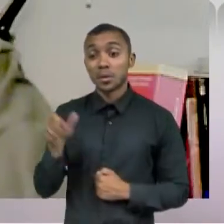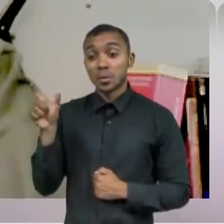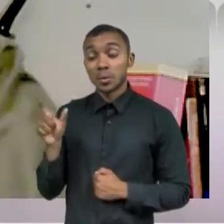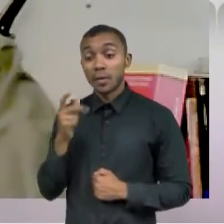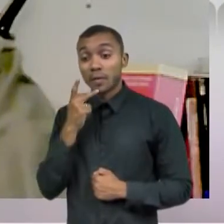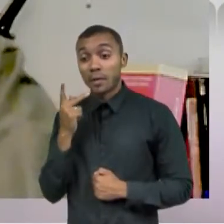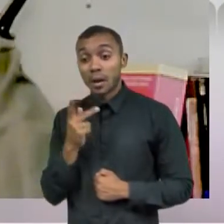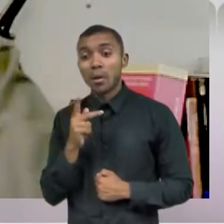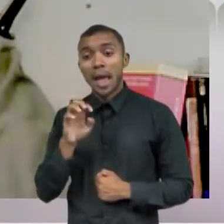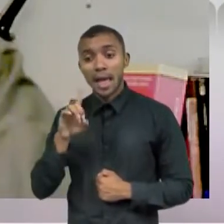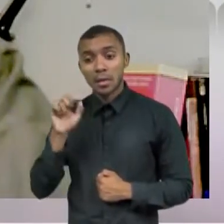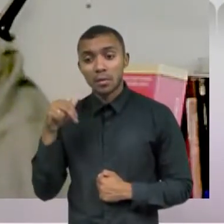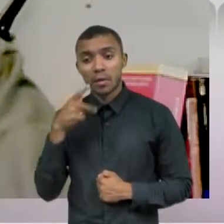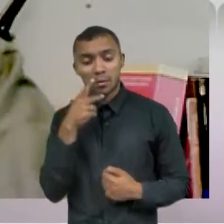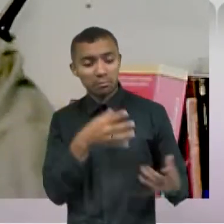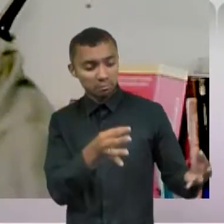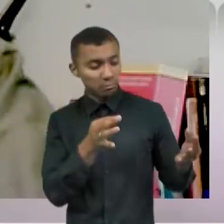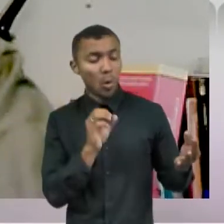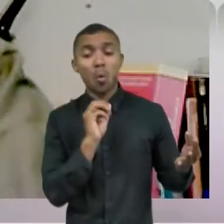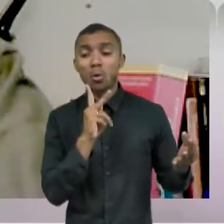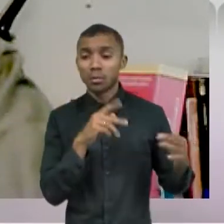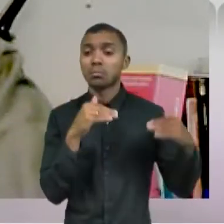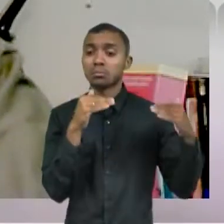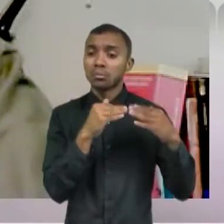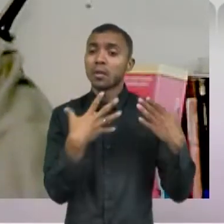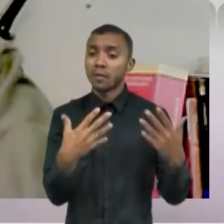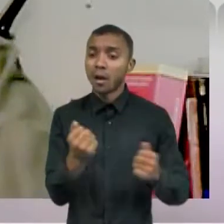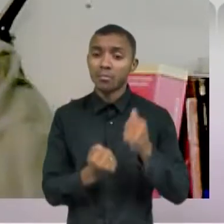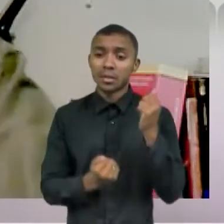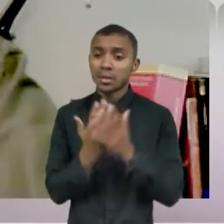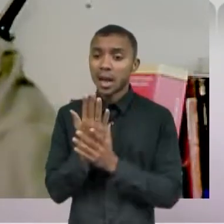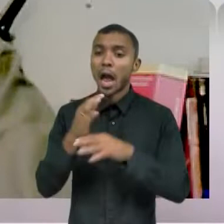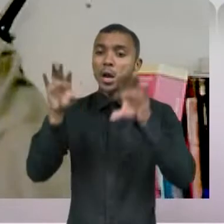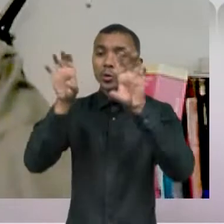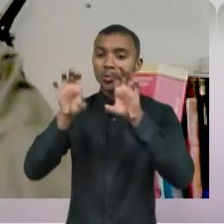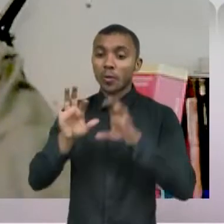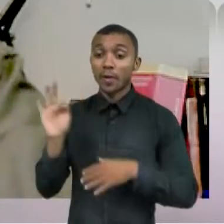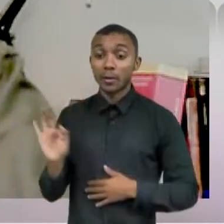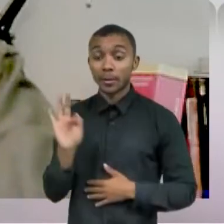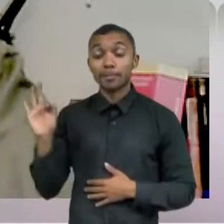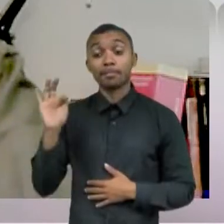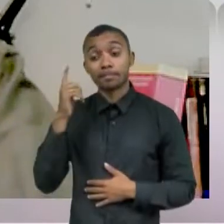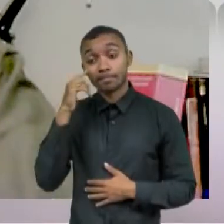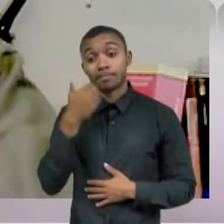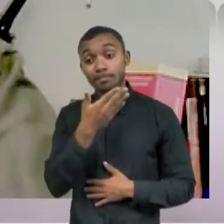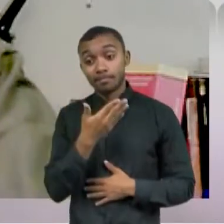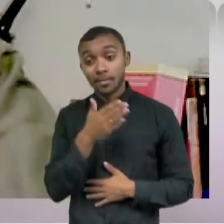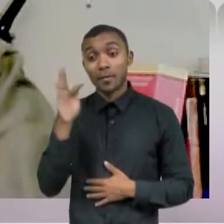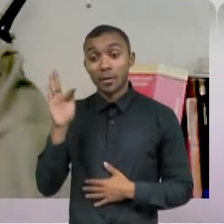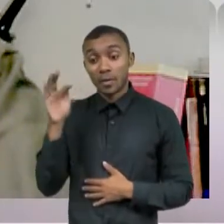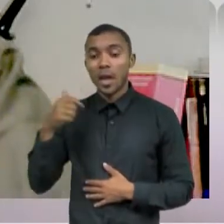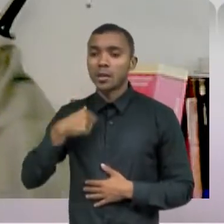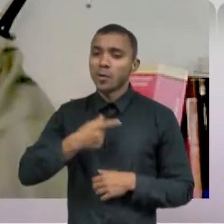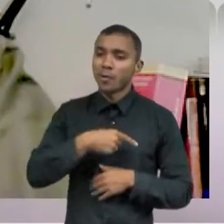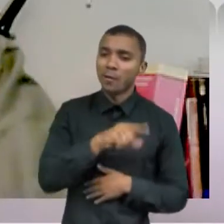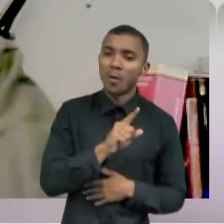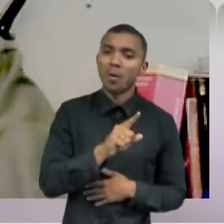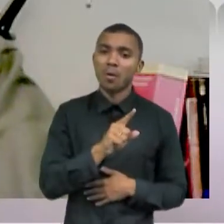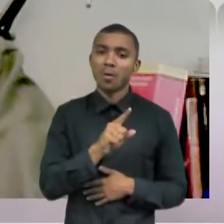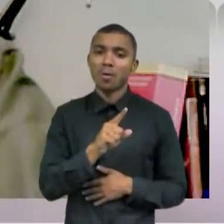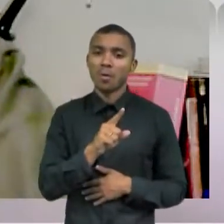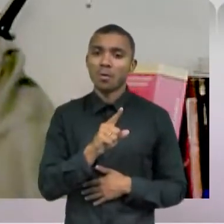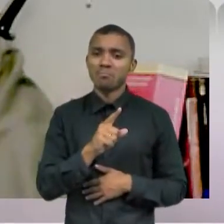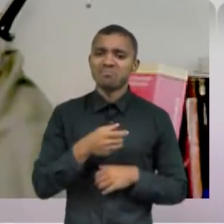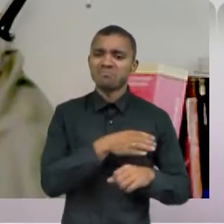plano e disse assim: ok, concordo com tudo, vamos montar a universidade. Então, é lá nessa universidade onde eu irei fazer